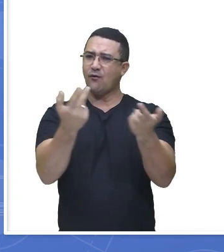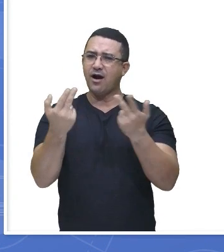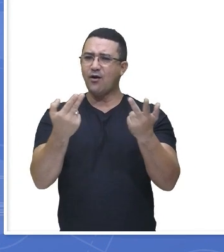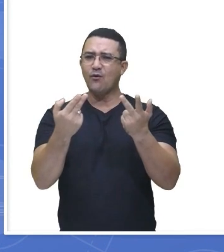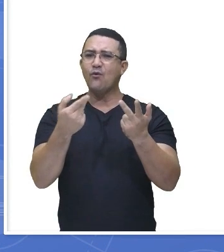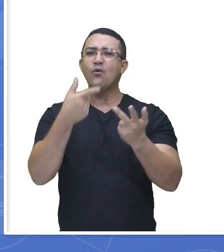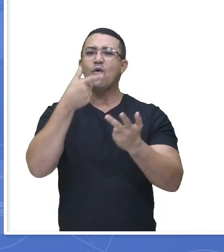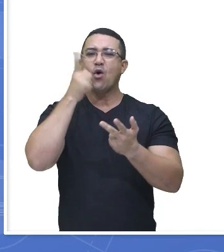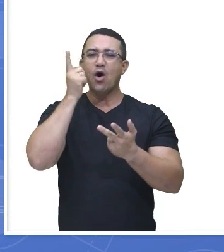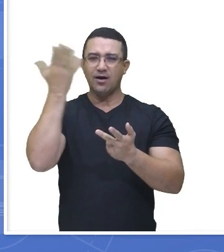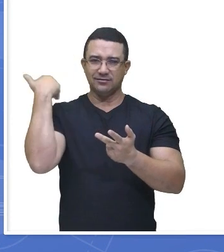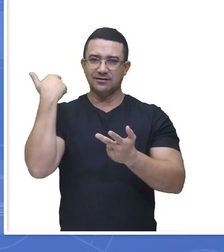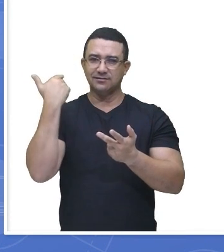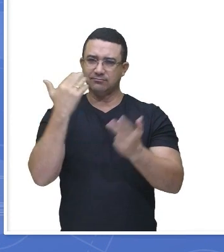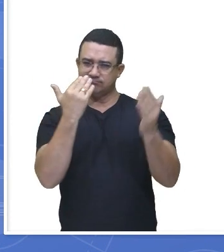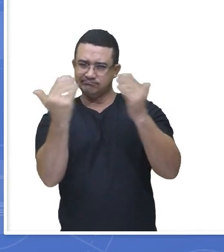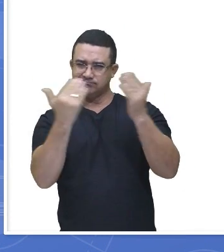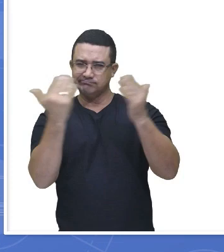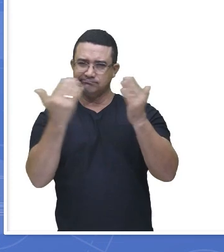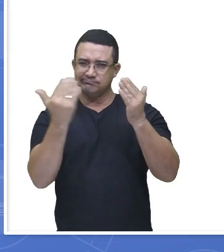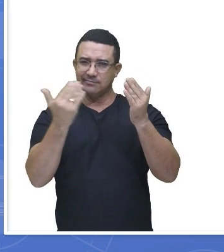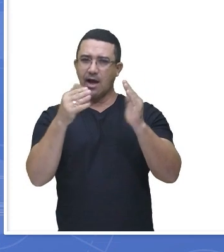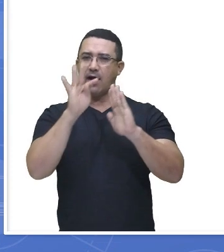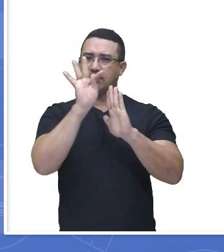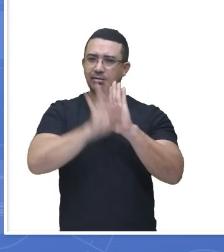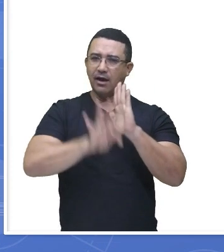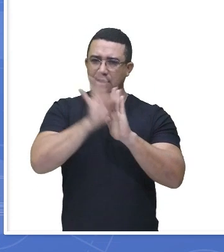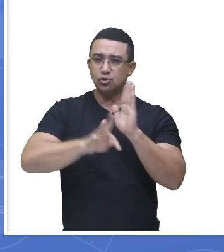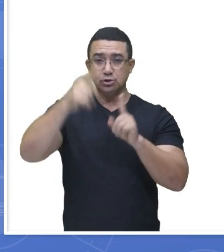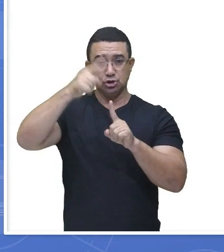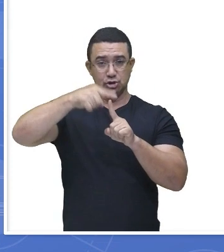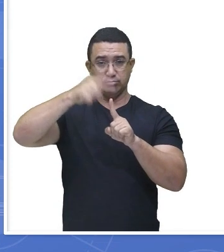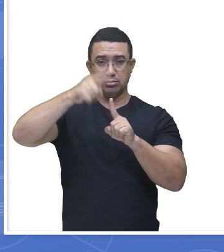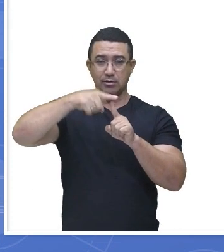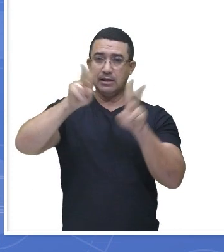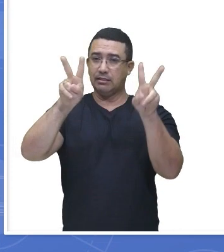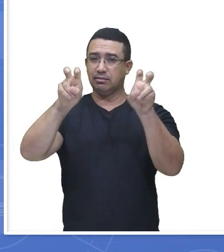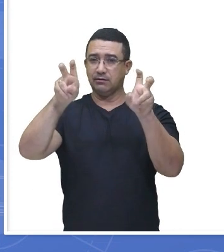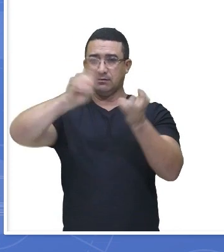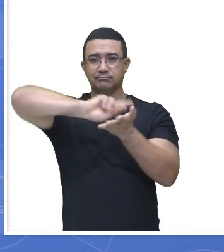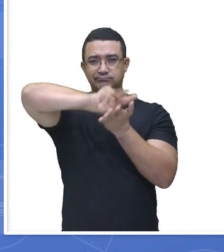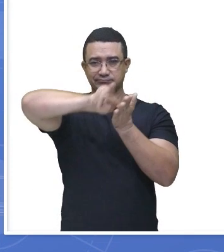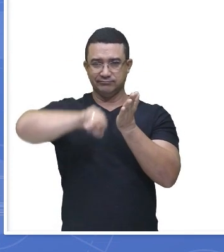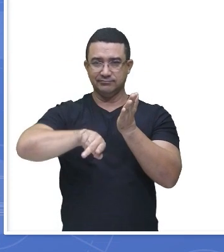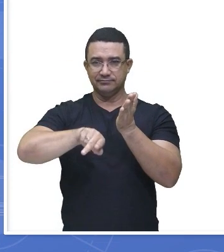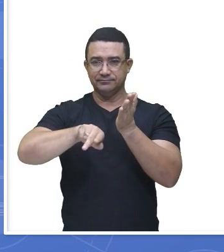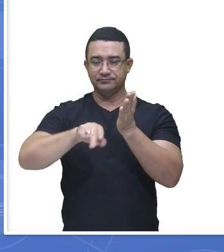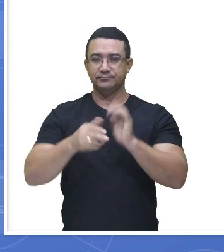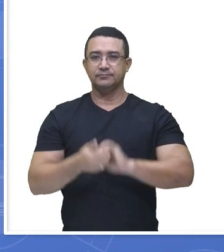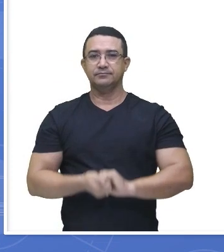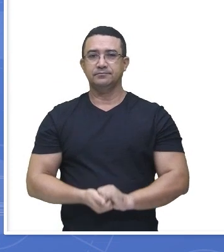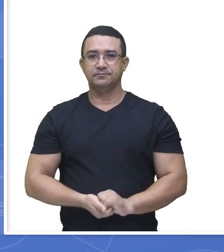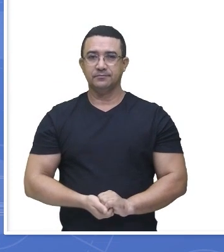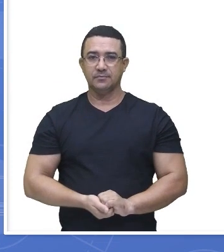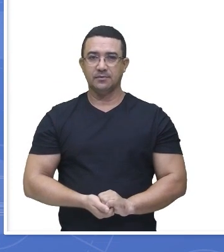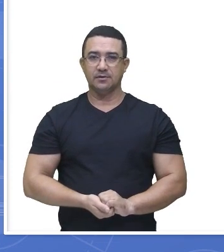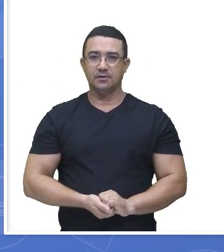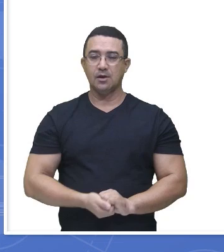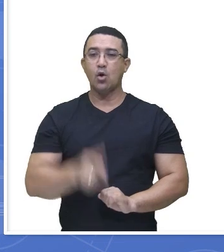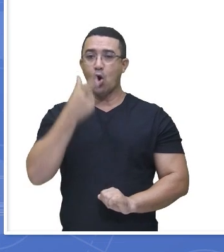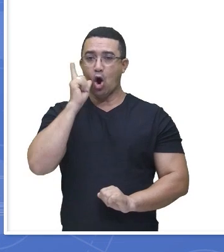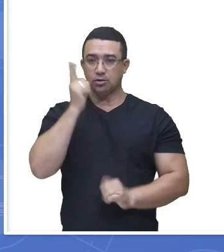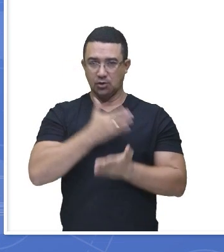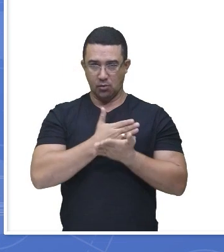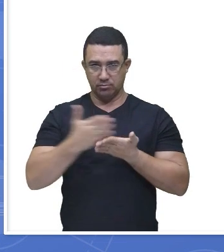foi análises de textos de tipologias e temáticas diversas. Foi isso aí que nós começamos a